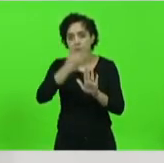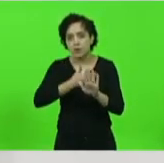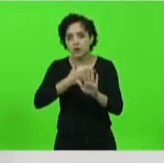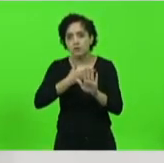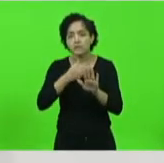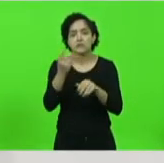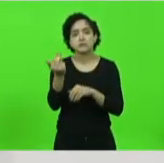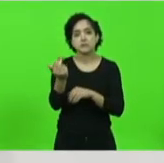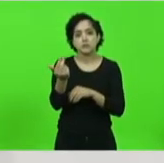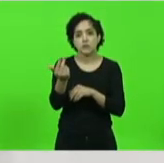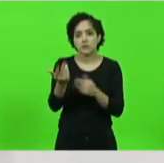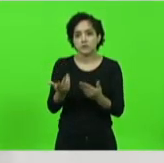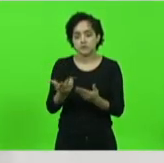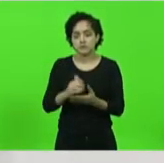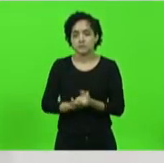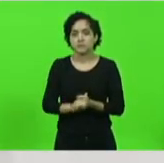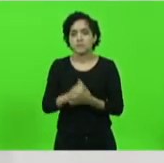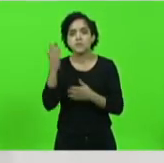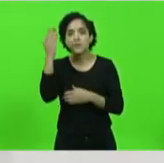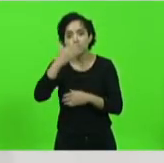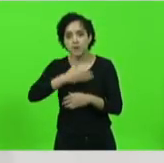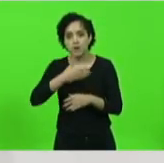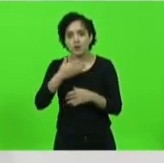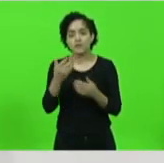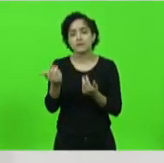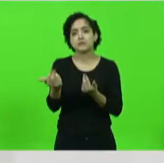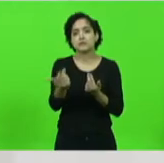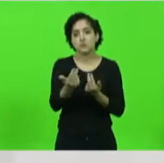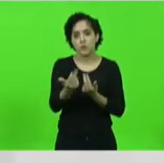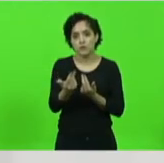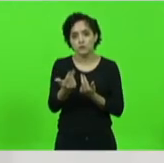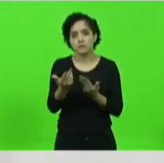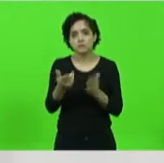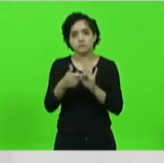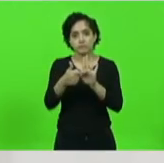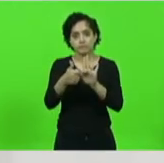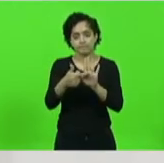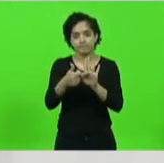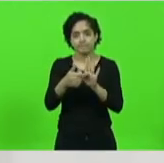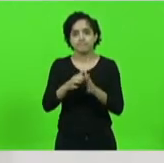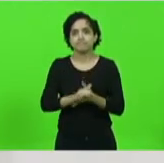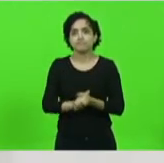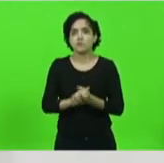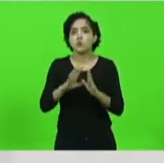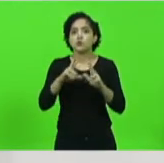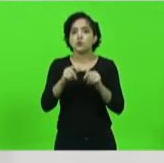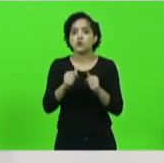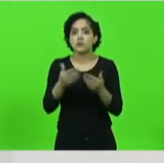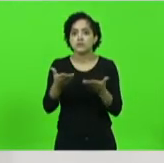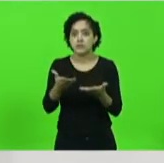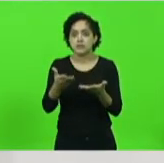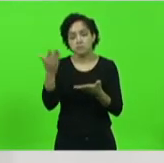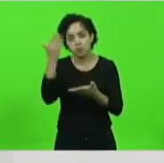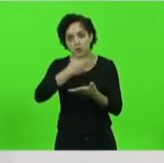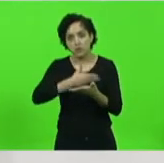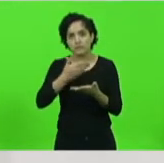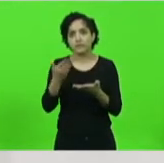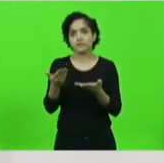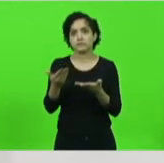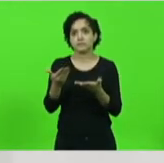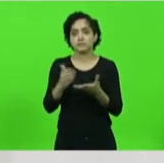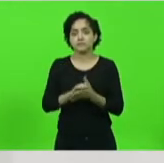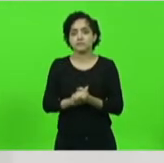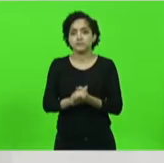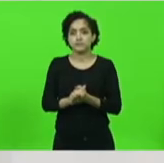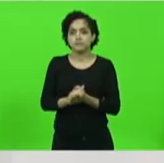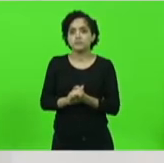semelhantes. Me provem que são iguais, idênticas, está aqui. Todas aqui, me provem que são idênticas